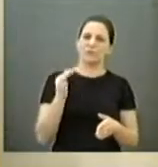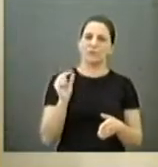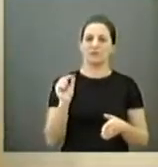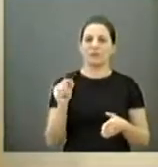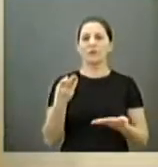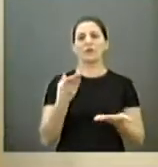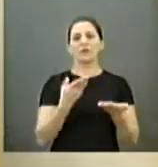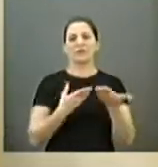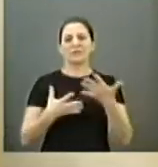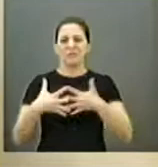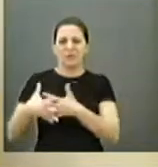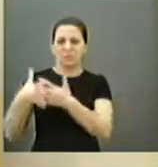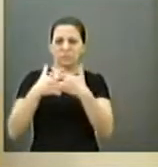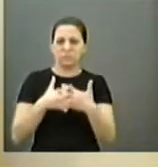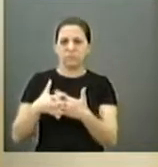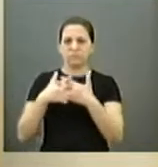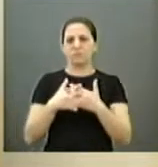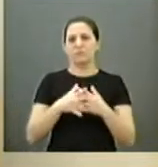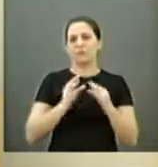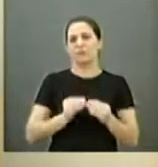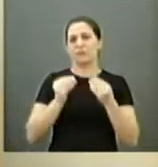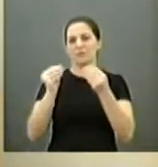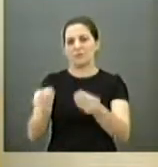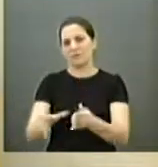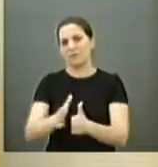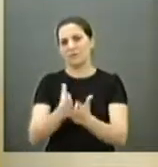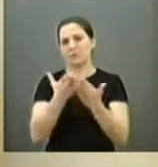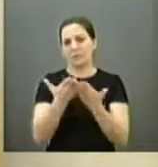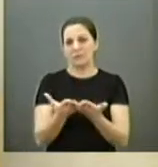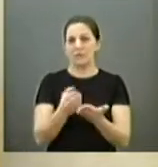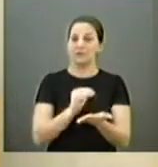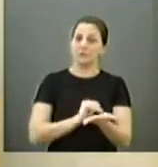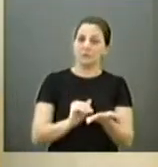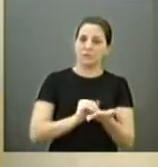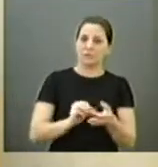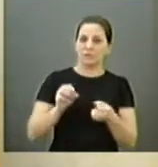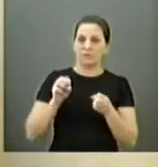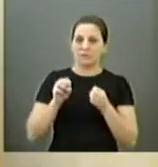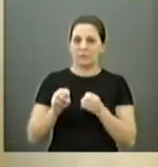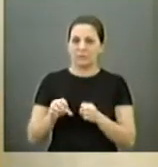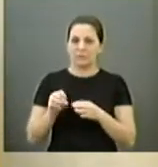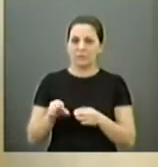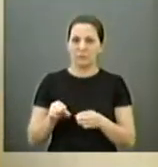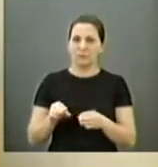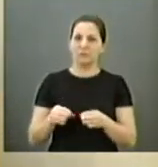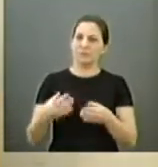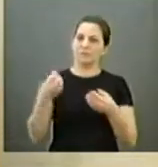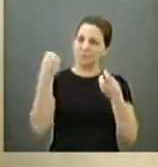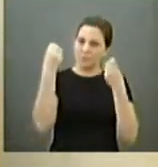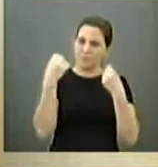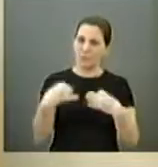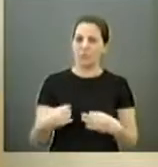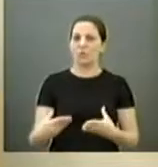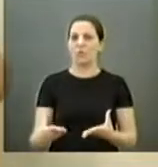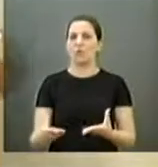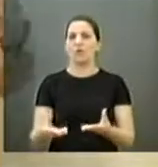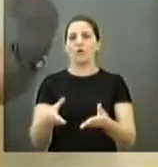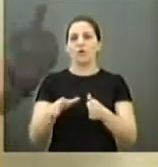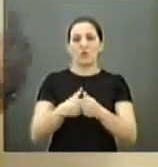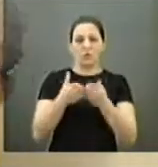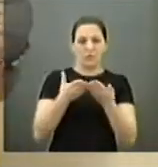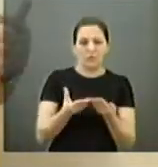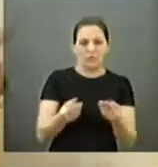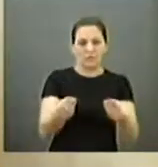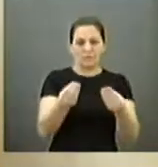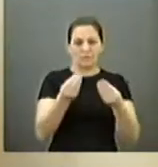essa confusão que houve em relação ao envio dos livros. A Secretaria de Educação disse que assim que recebeu os livros, que foi